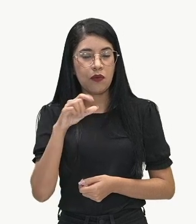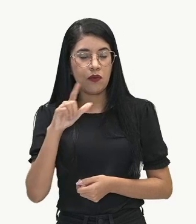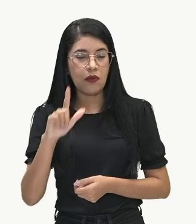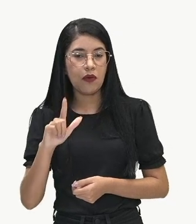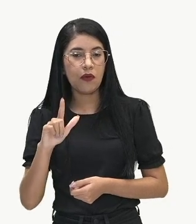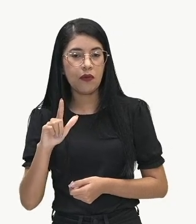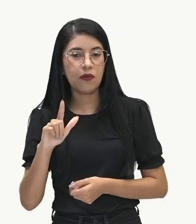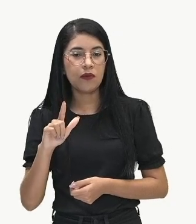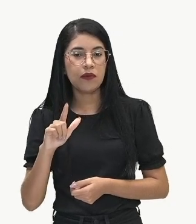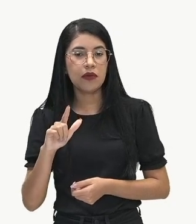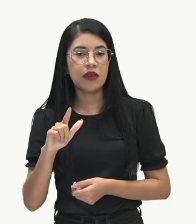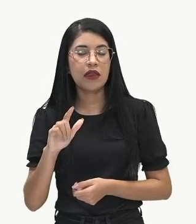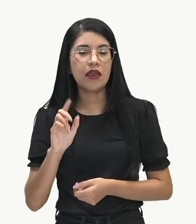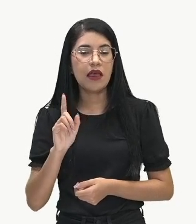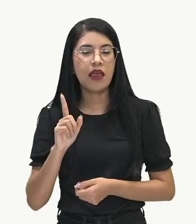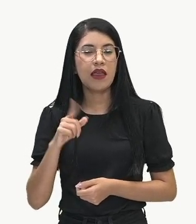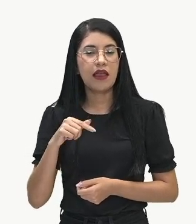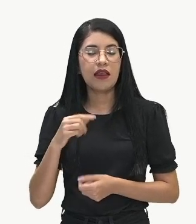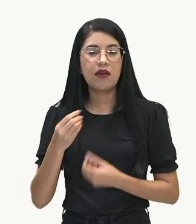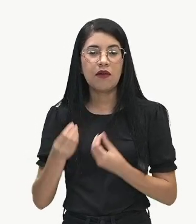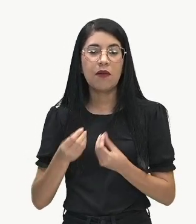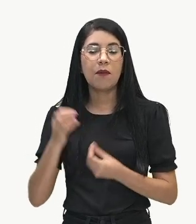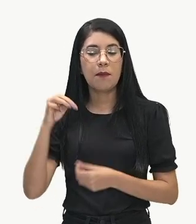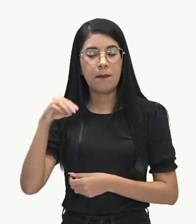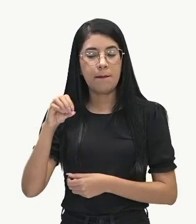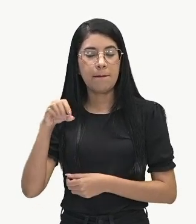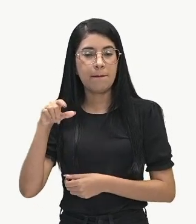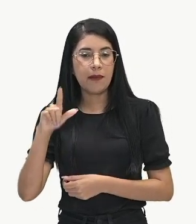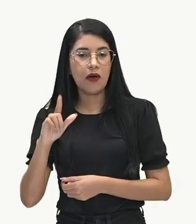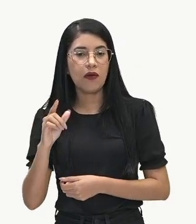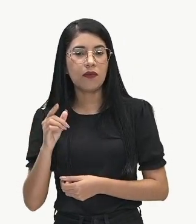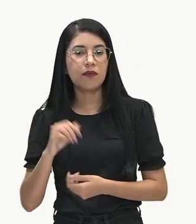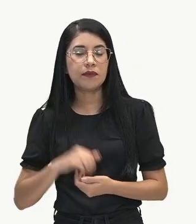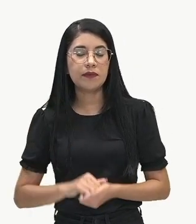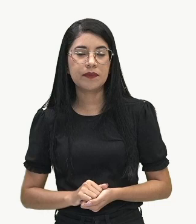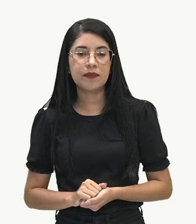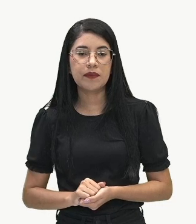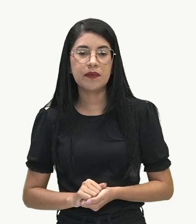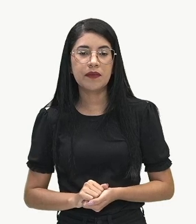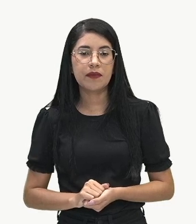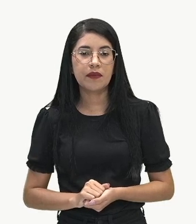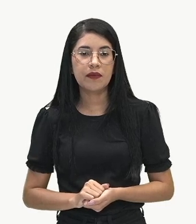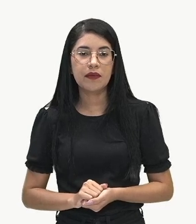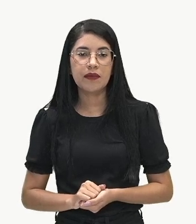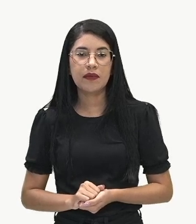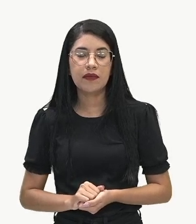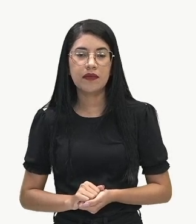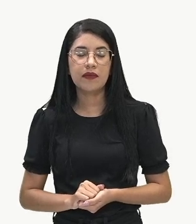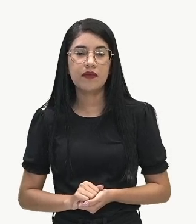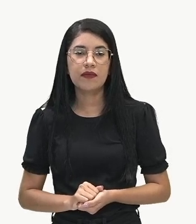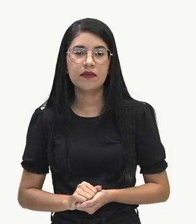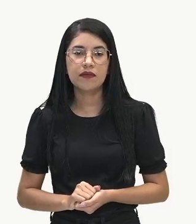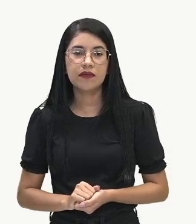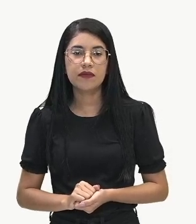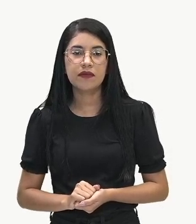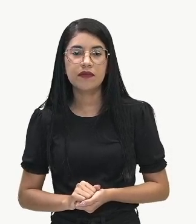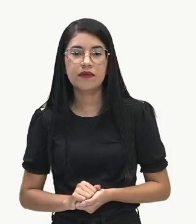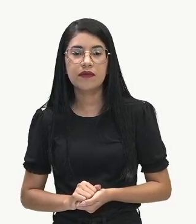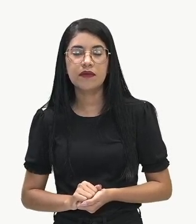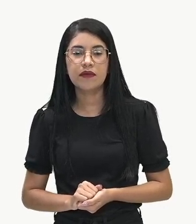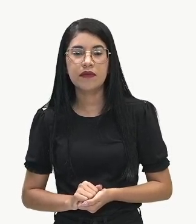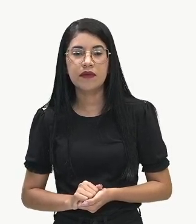ele vai ser por mol, tá? Então aí você vai ter